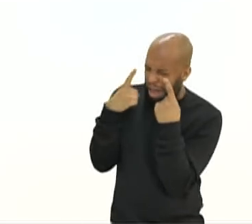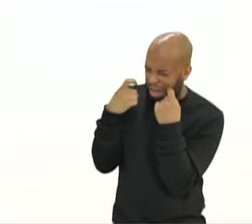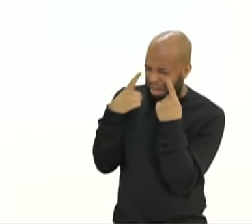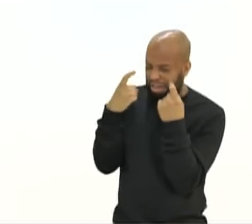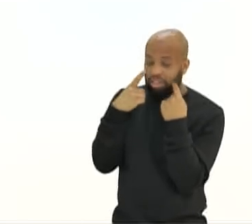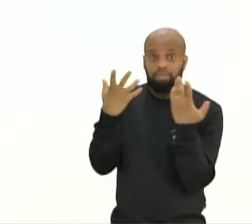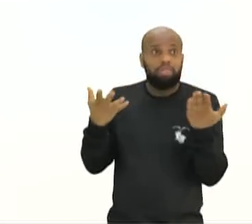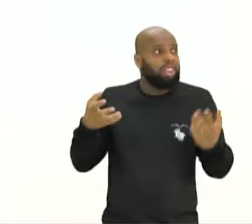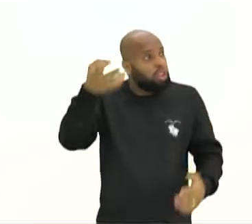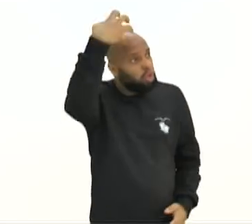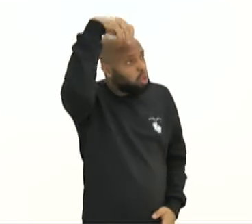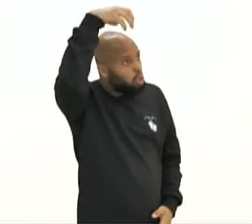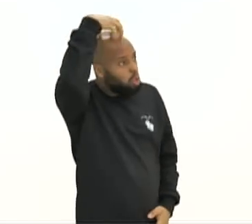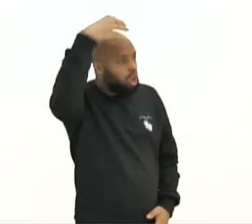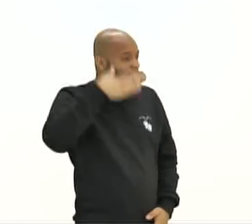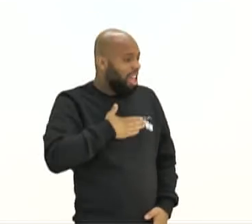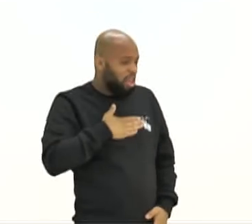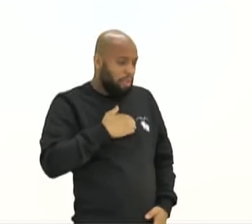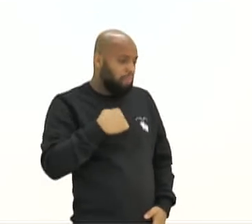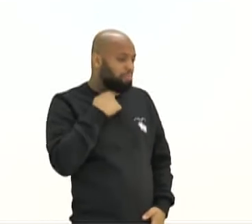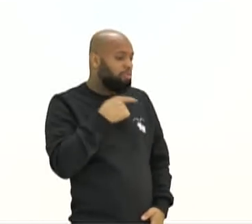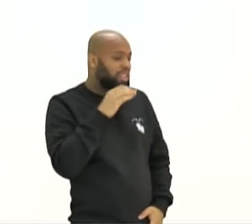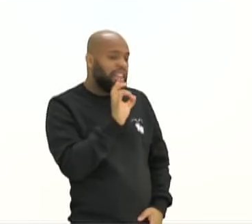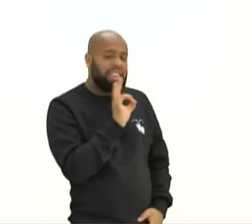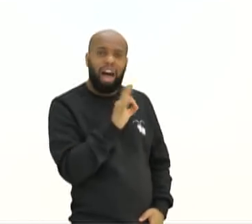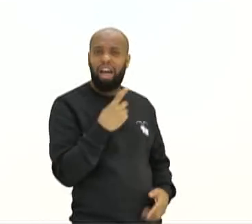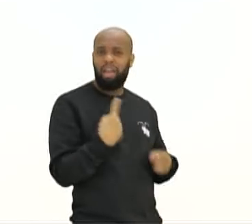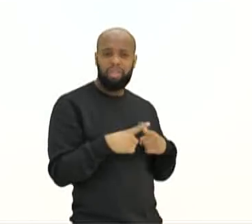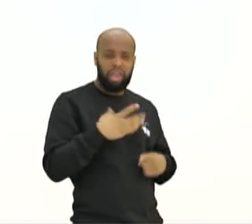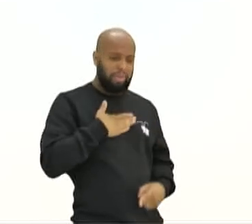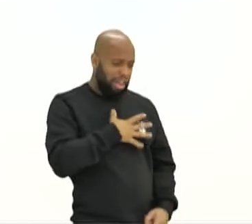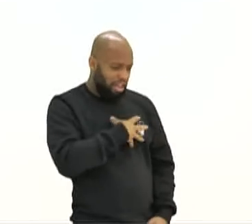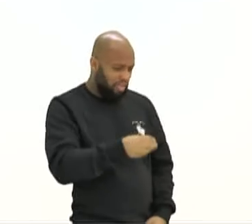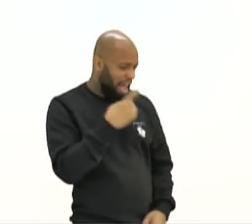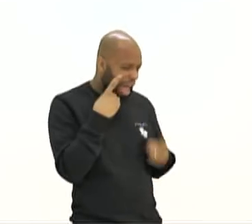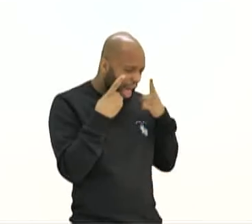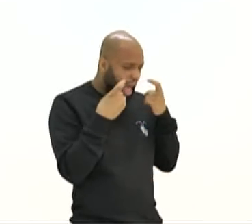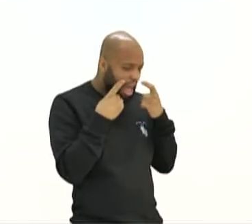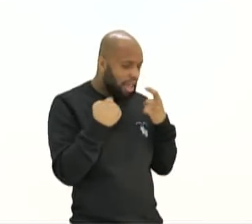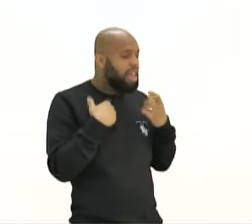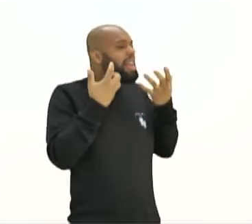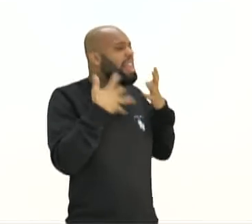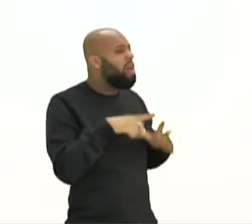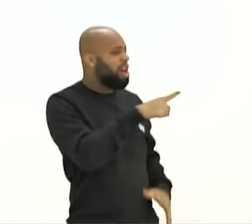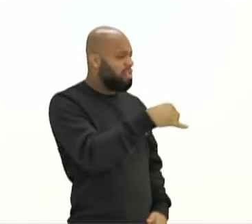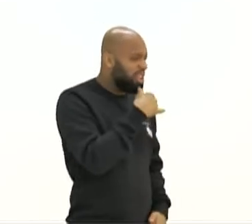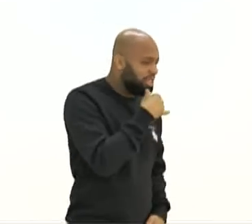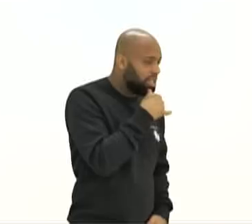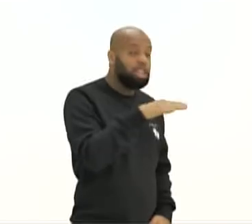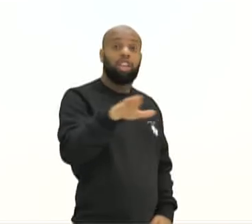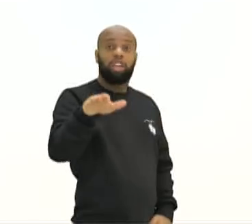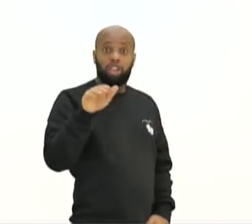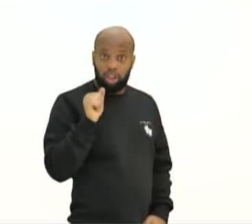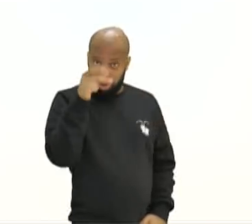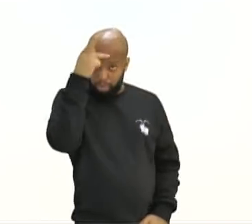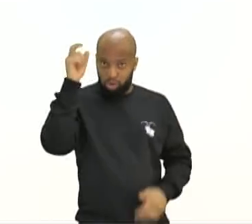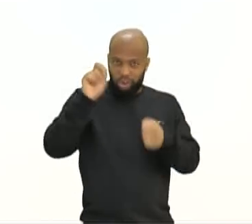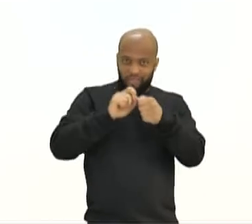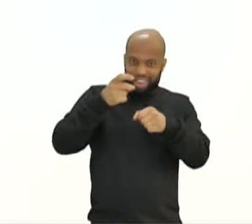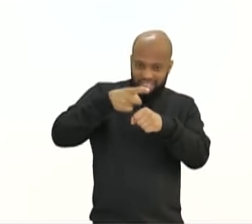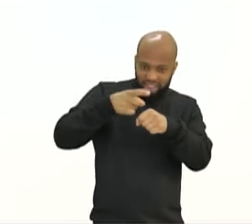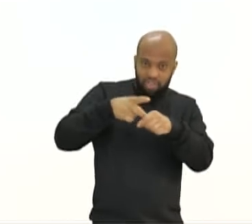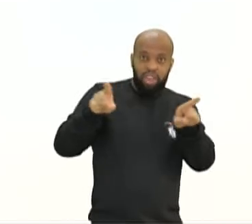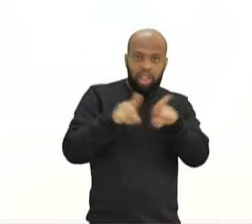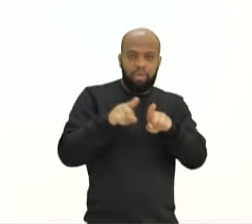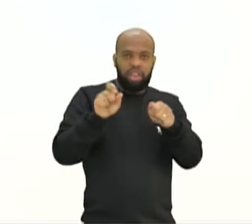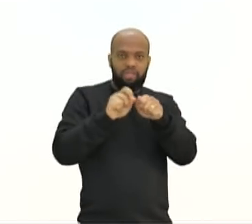a coroa se a filha da gente chora à noite? Decidiu acabar com tanta tristeza. Chamou o vidraceiro, chamou o